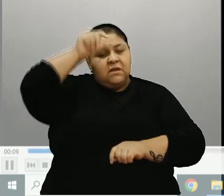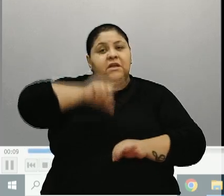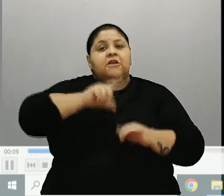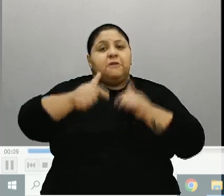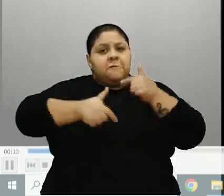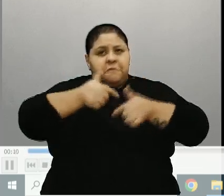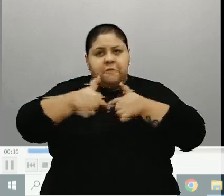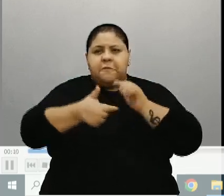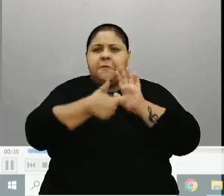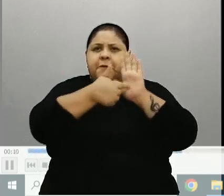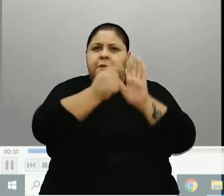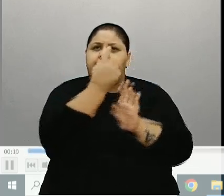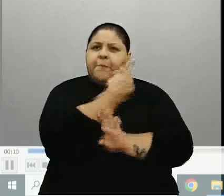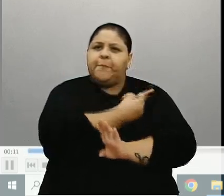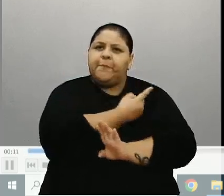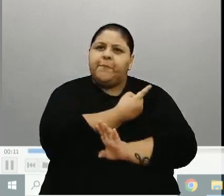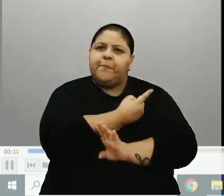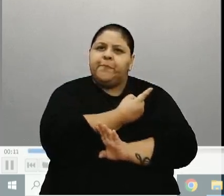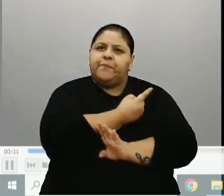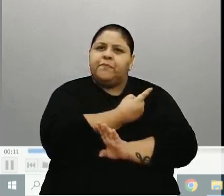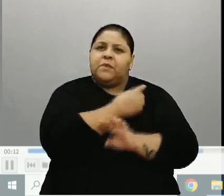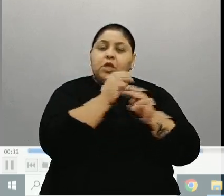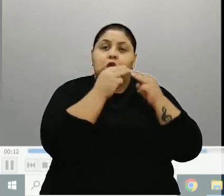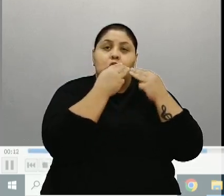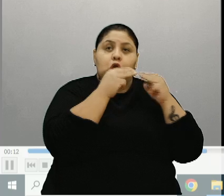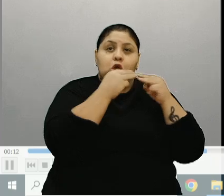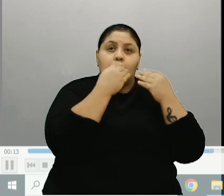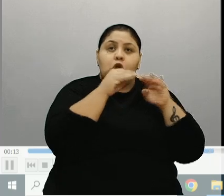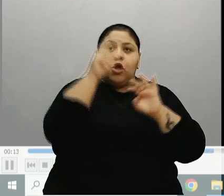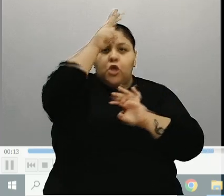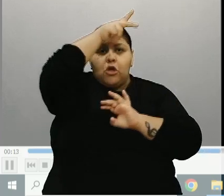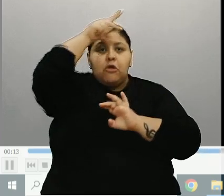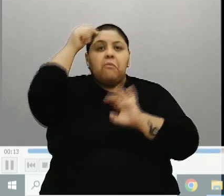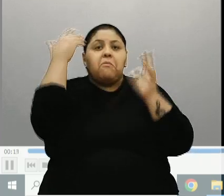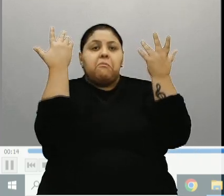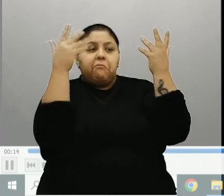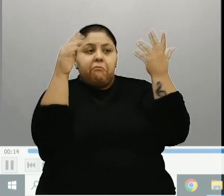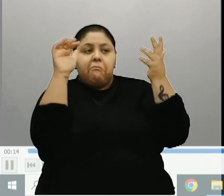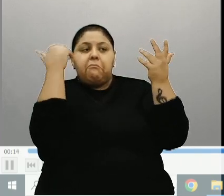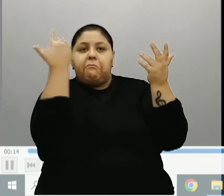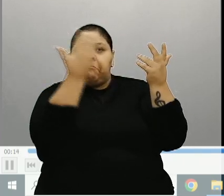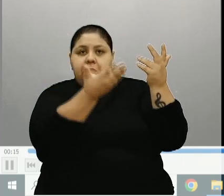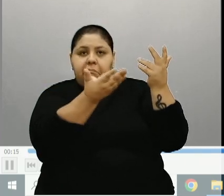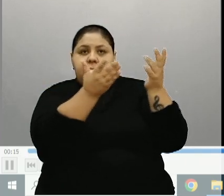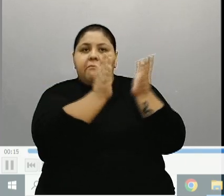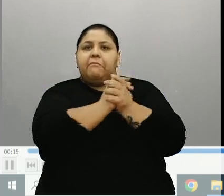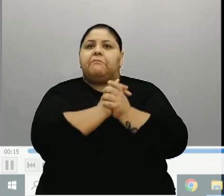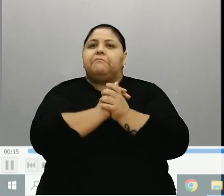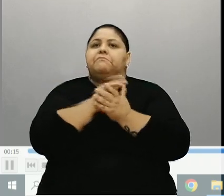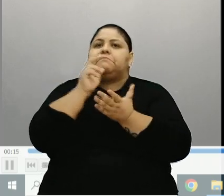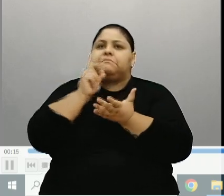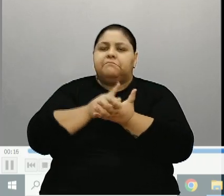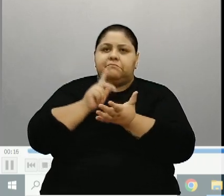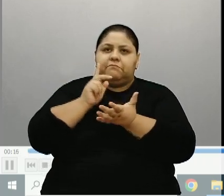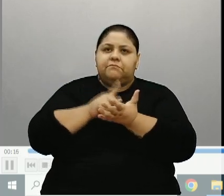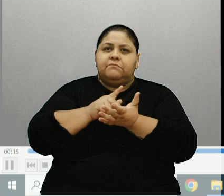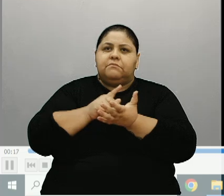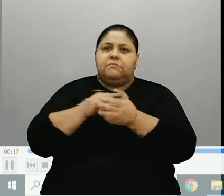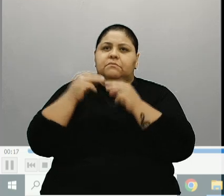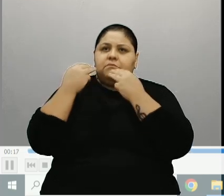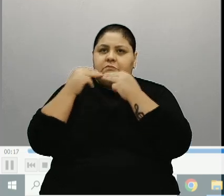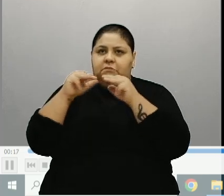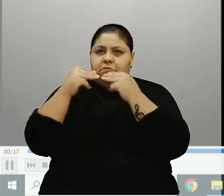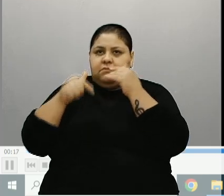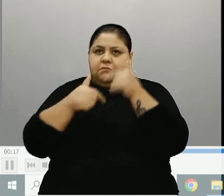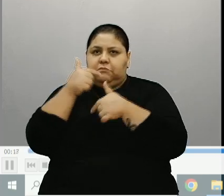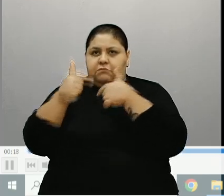eu mostrar aqui o caminhão, a patrola, e prefeito, te parabenizar. Isso aí, Wagner. Nós estamos trabalhando aqui